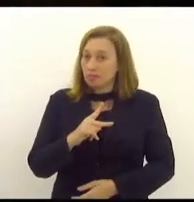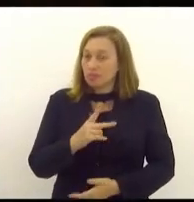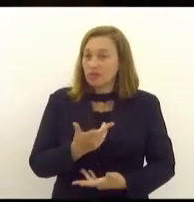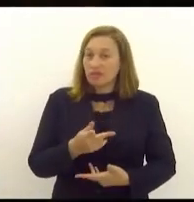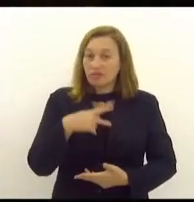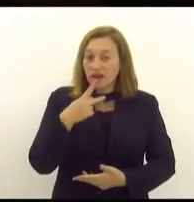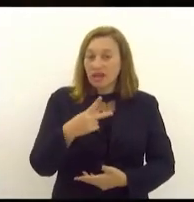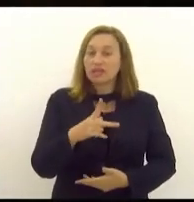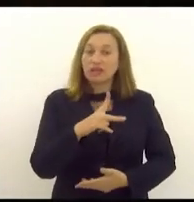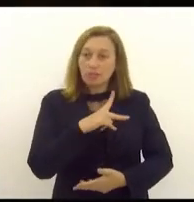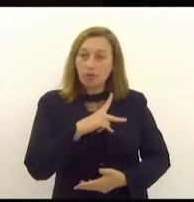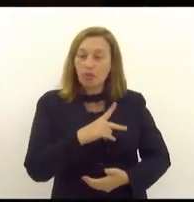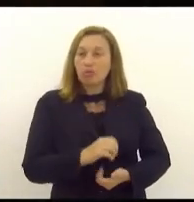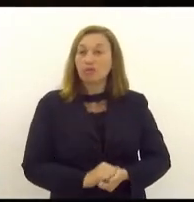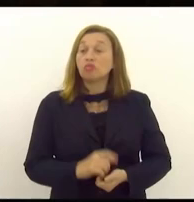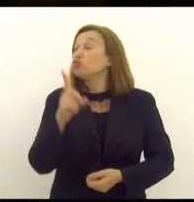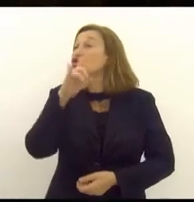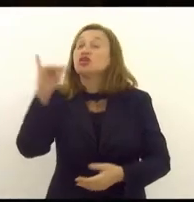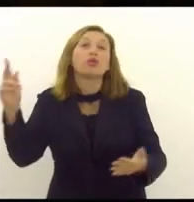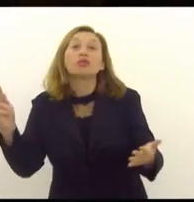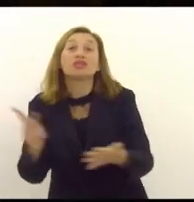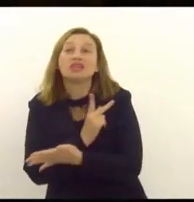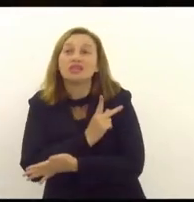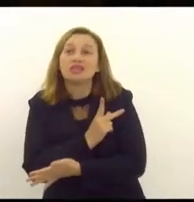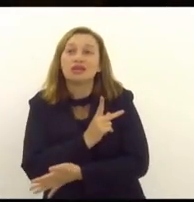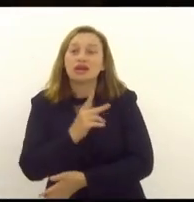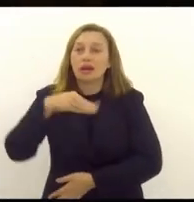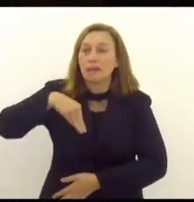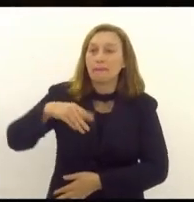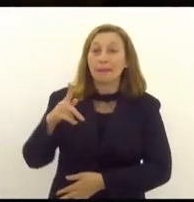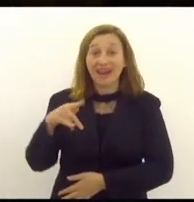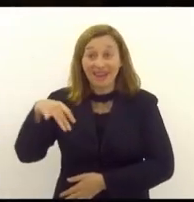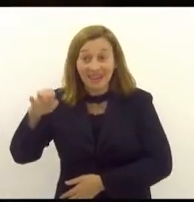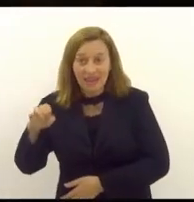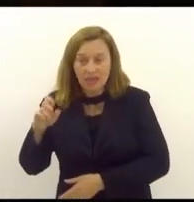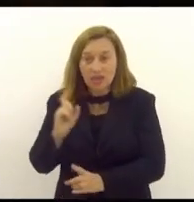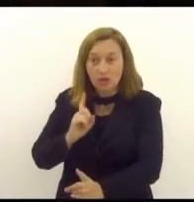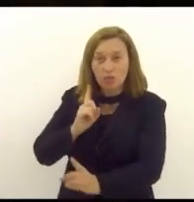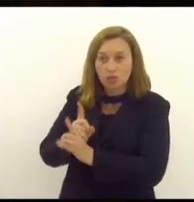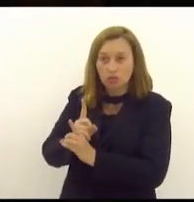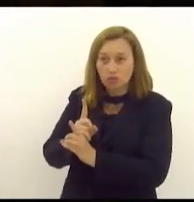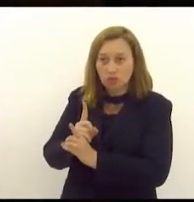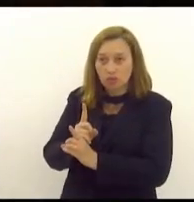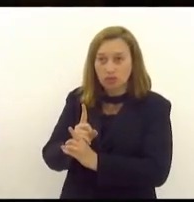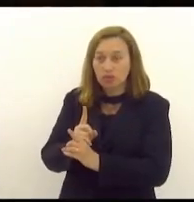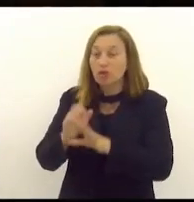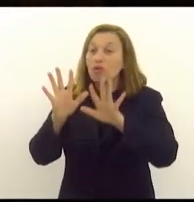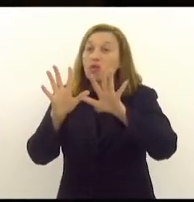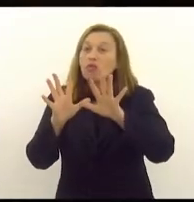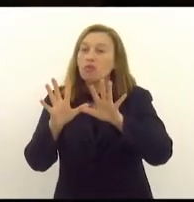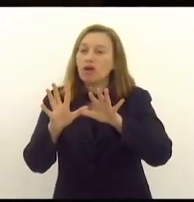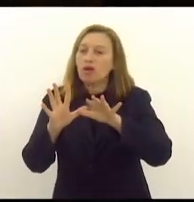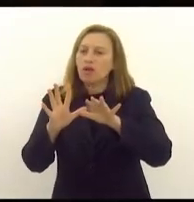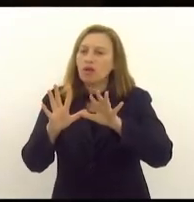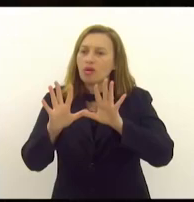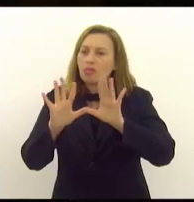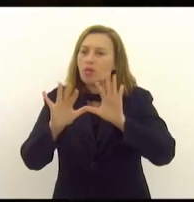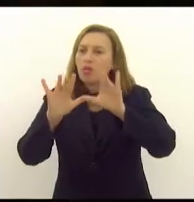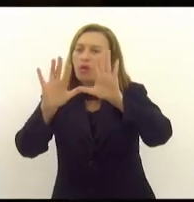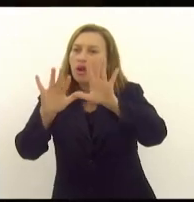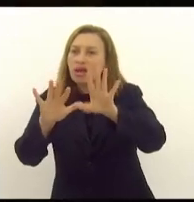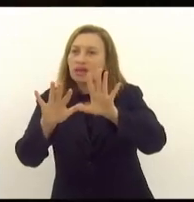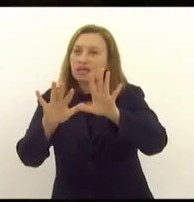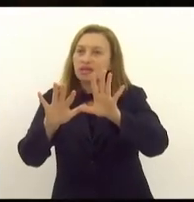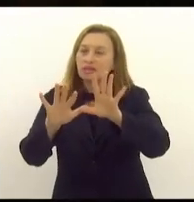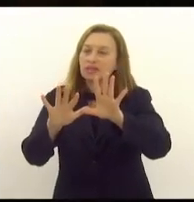aconteceu algo extraordinário amag encontrou uma misteriosa borboleta mágica em um parque